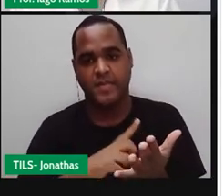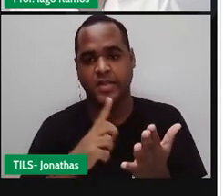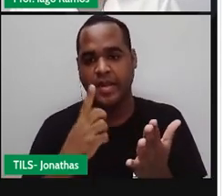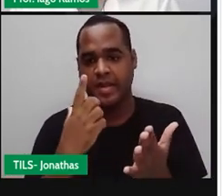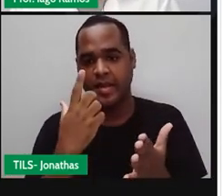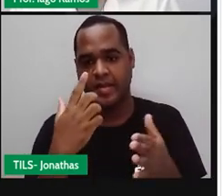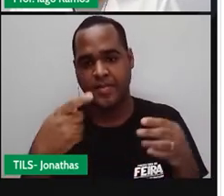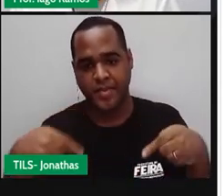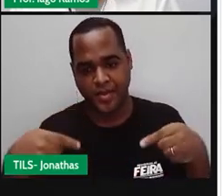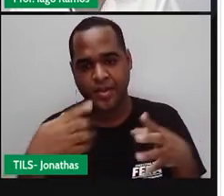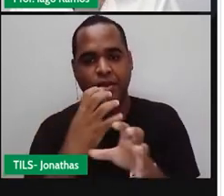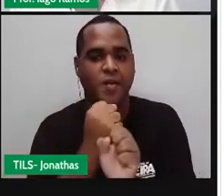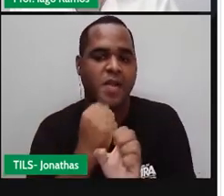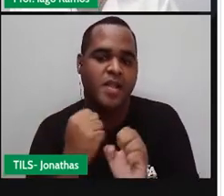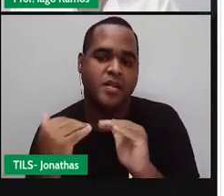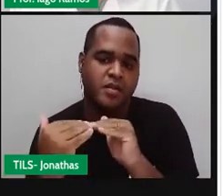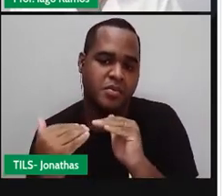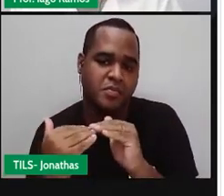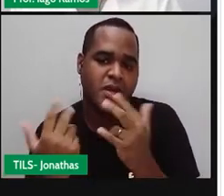empate